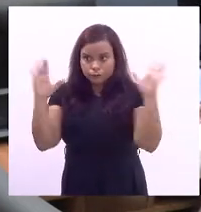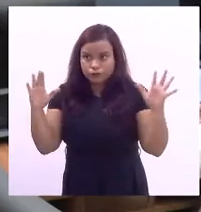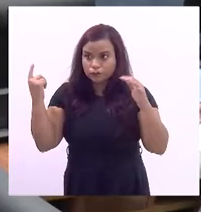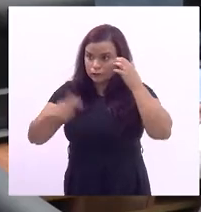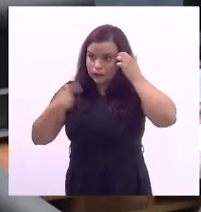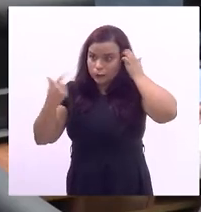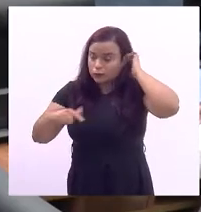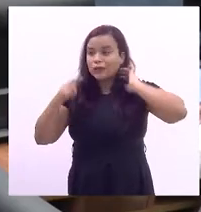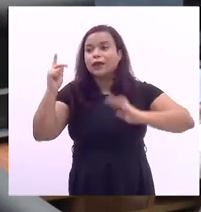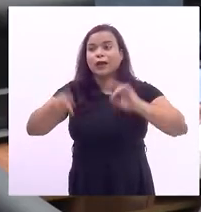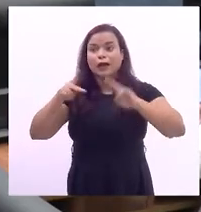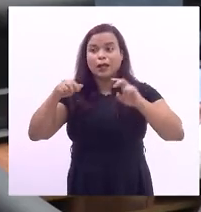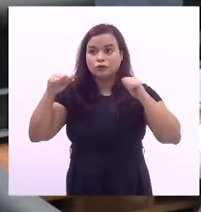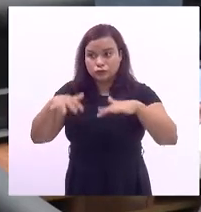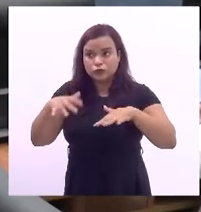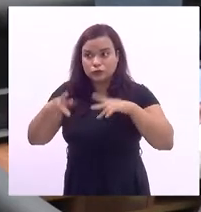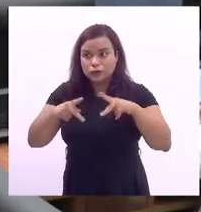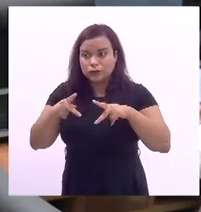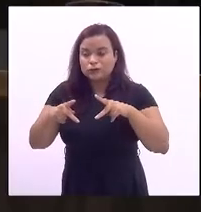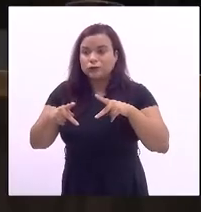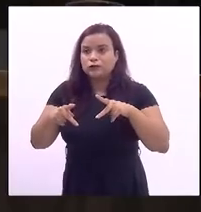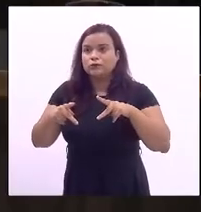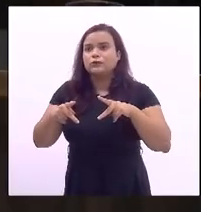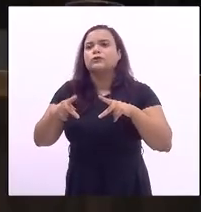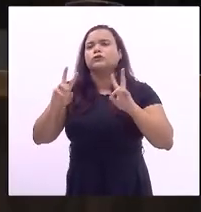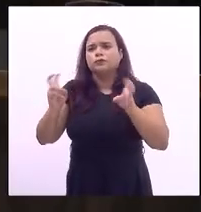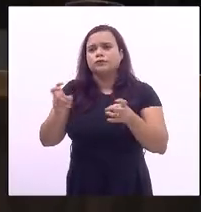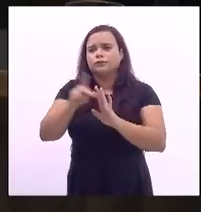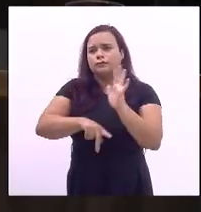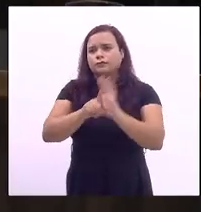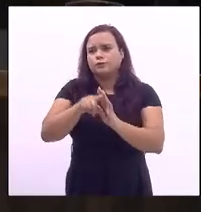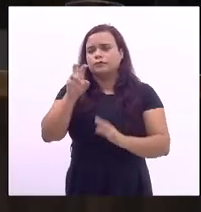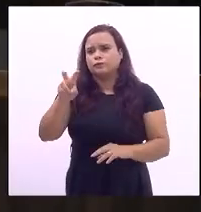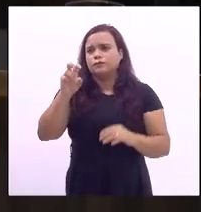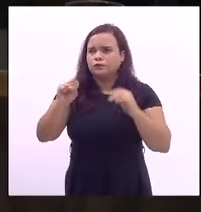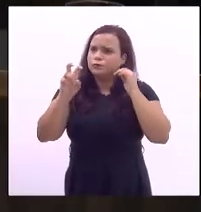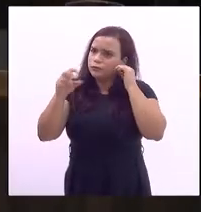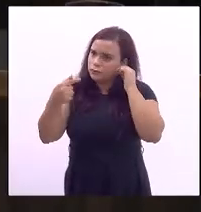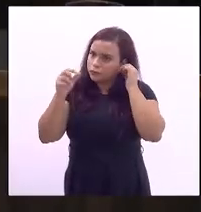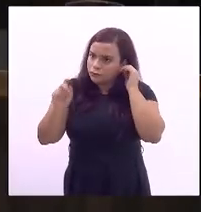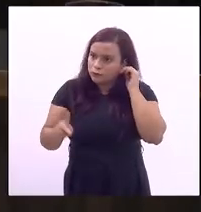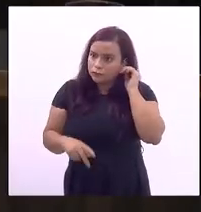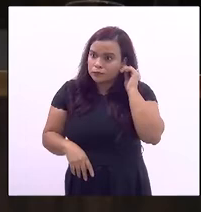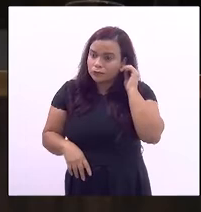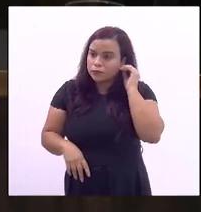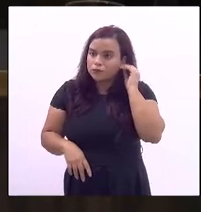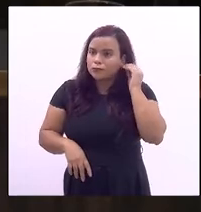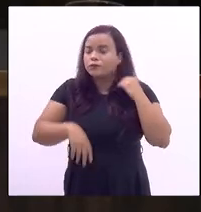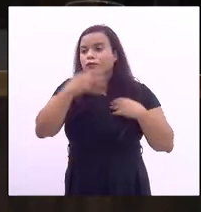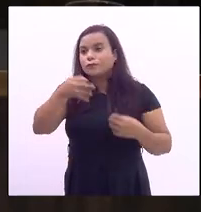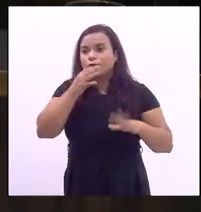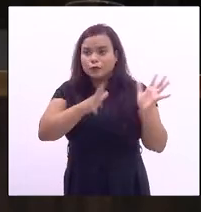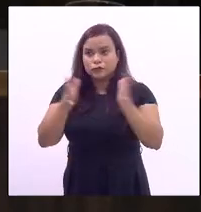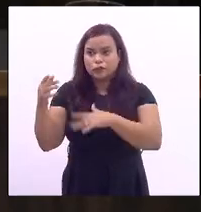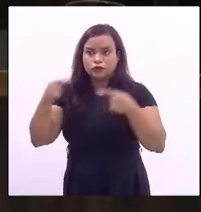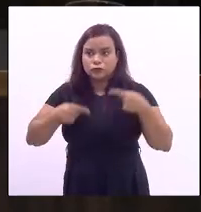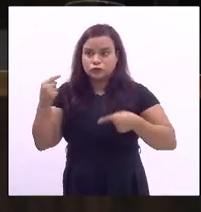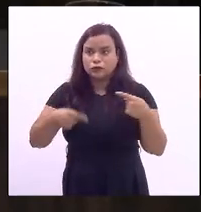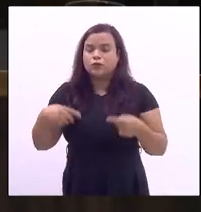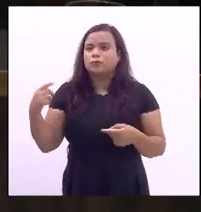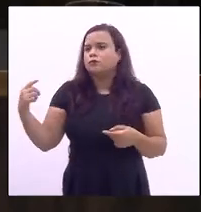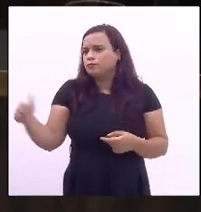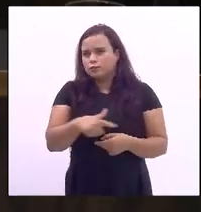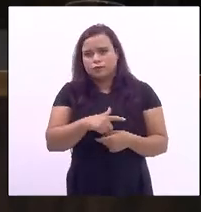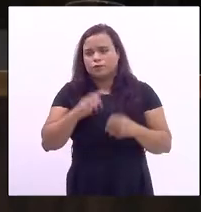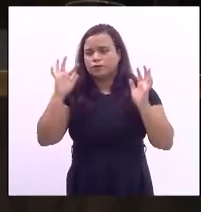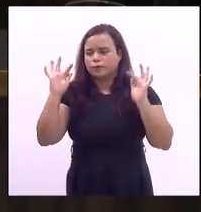que não haverá audiência em relação ao projeto de lei 584 585 7 os pareceres emitidos em discussão não havendo